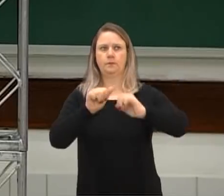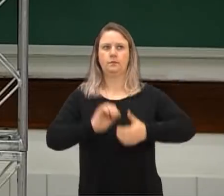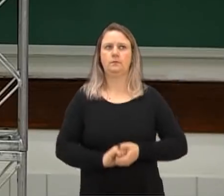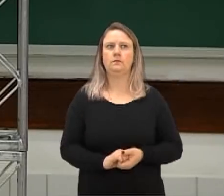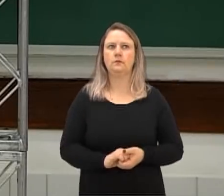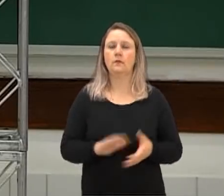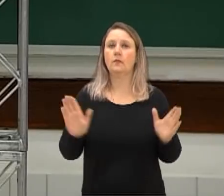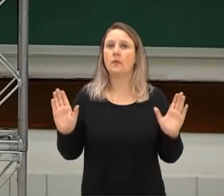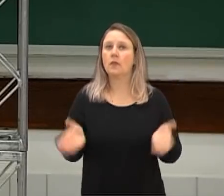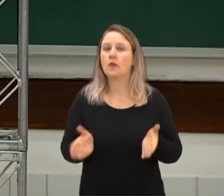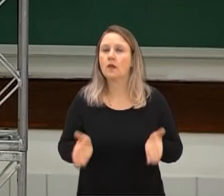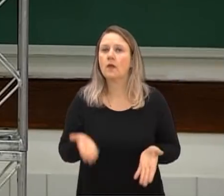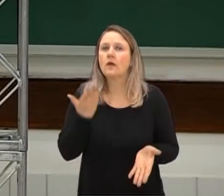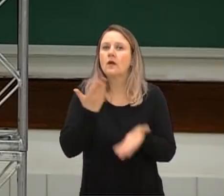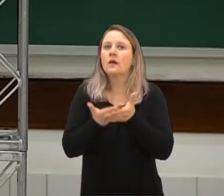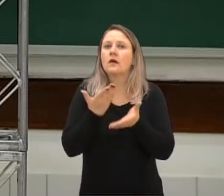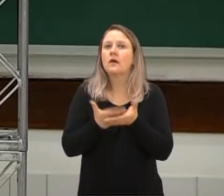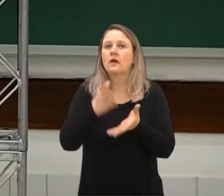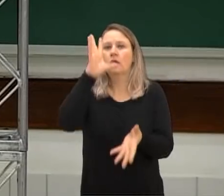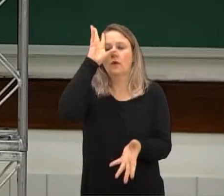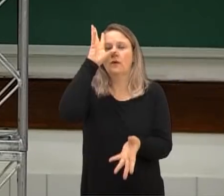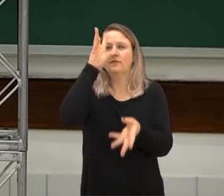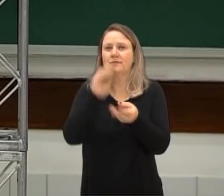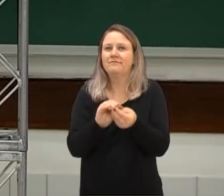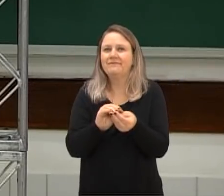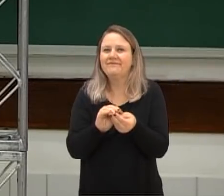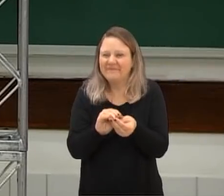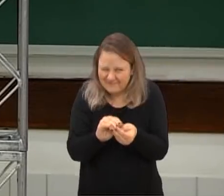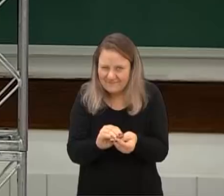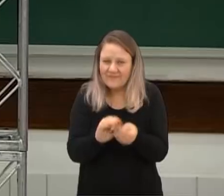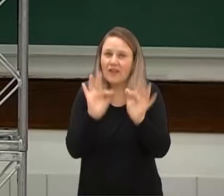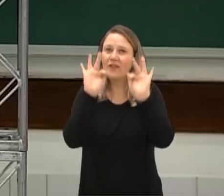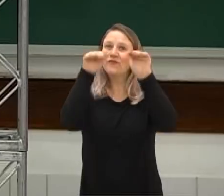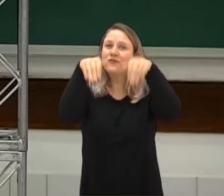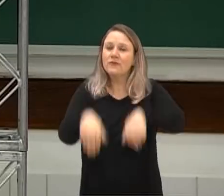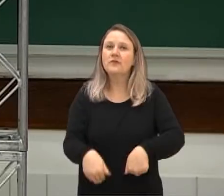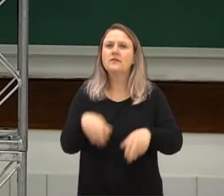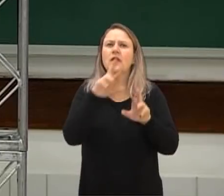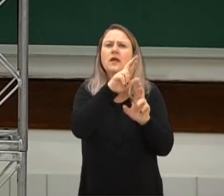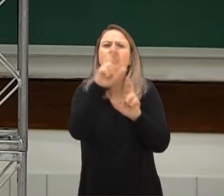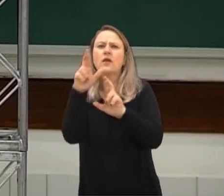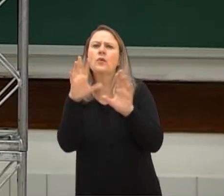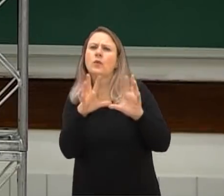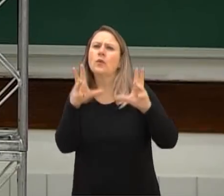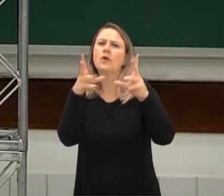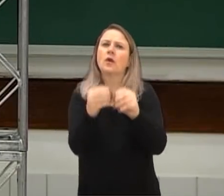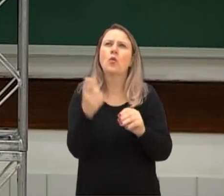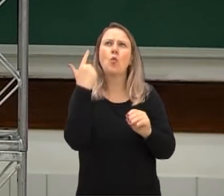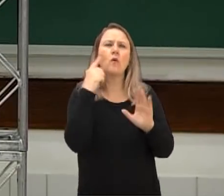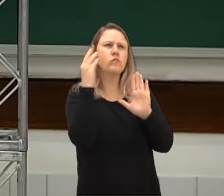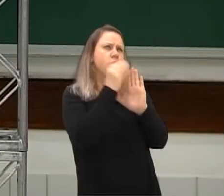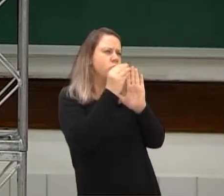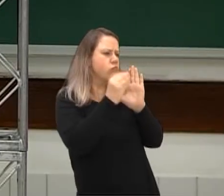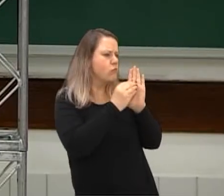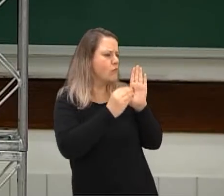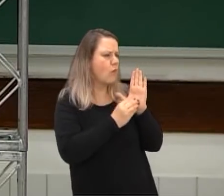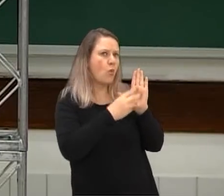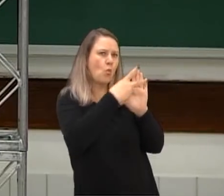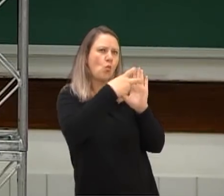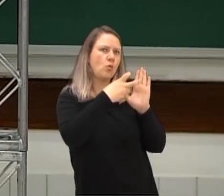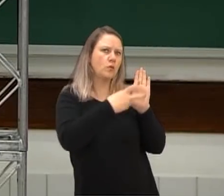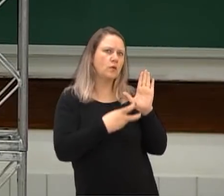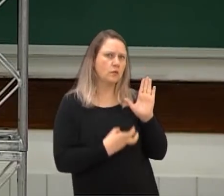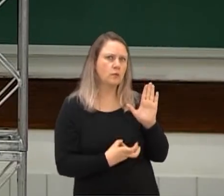E a nossa aula de hoje chegou ao fim. Eu espero que vocês tenham conseguido retomar os conceitos de